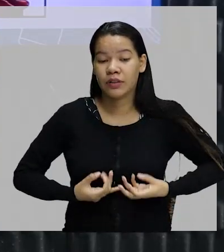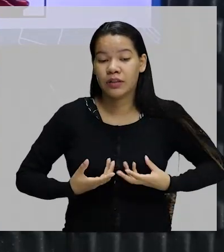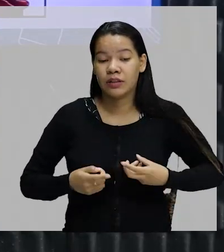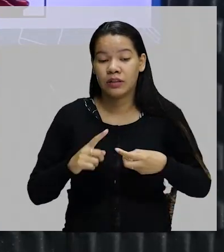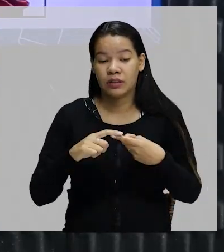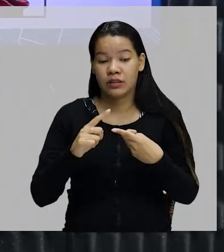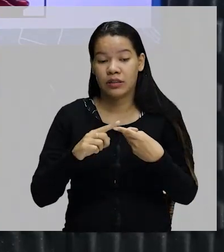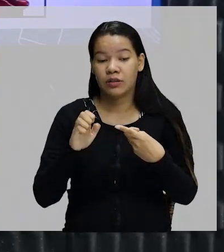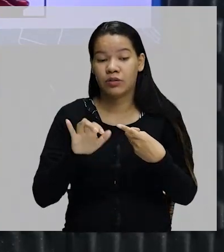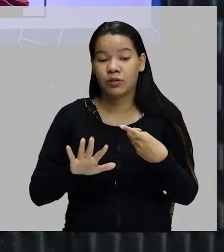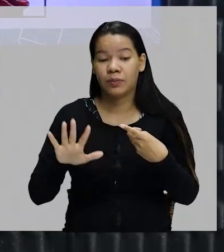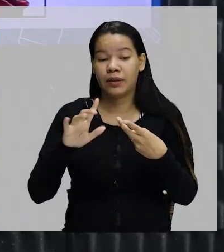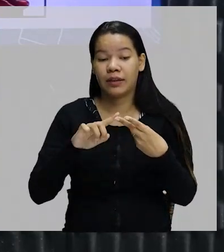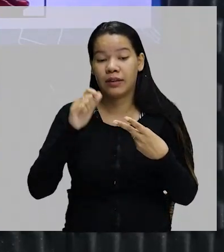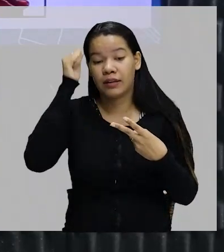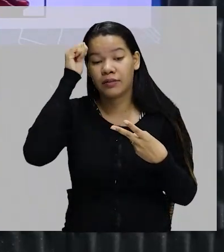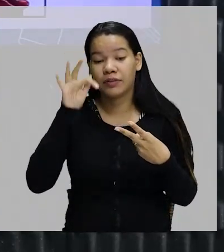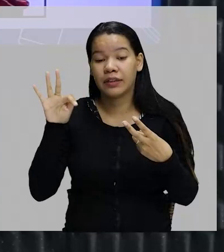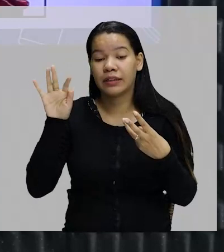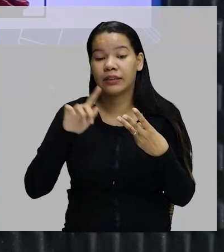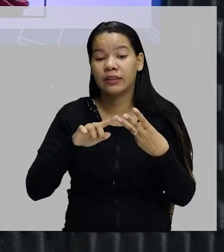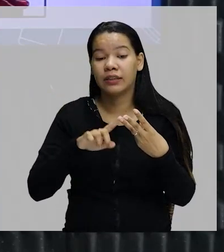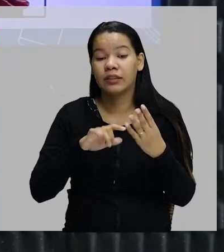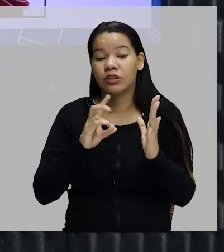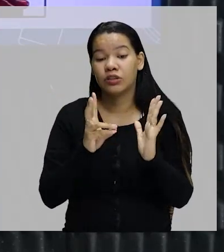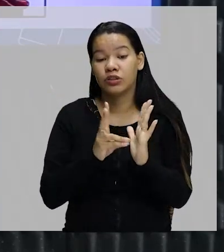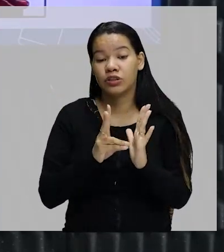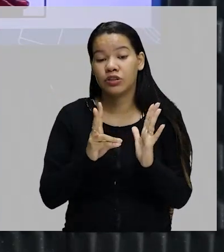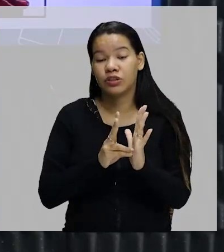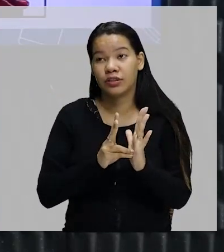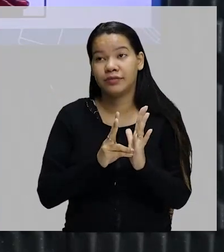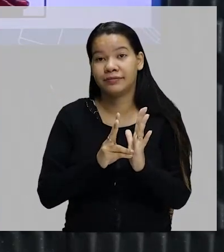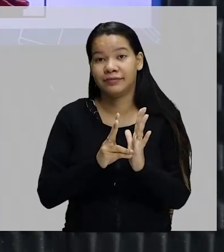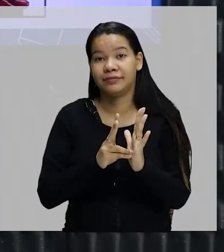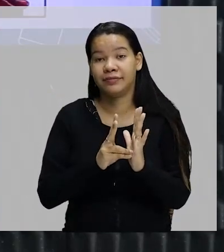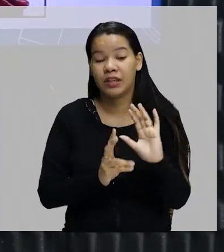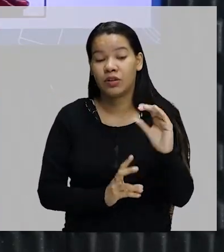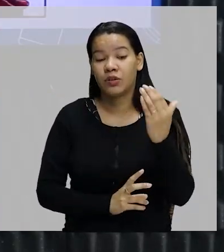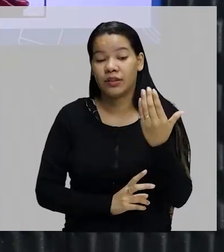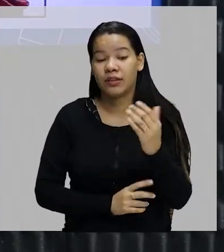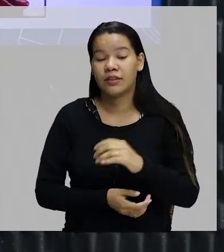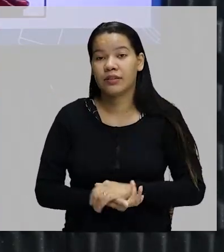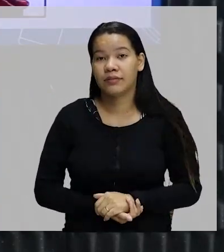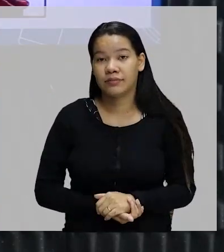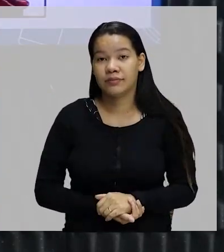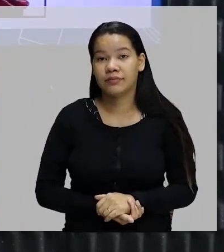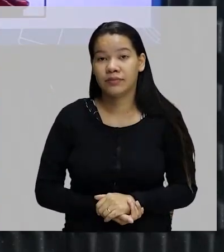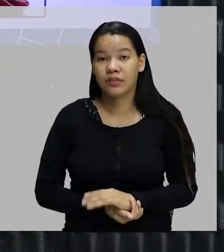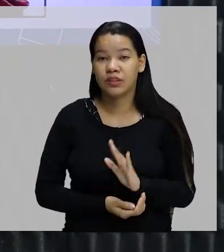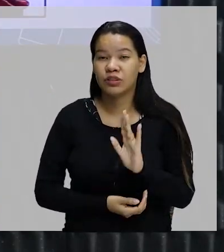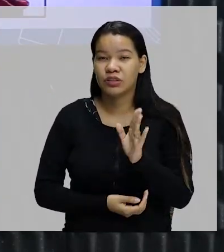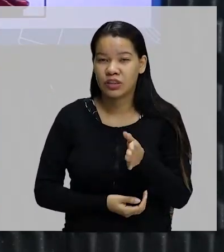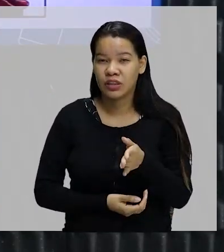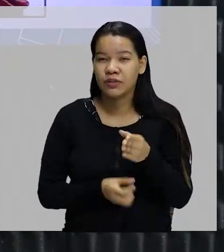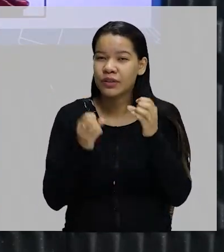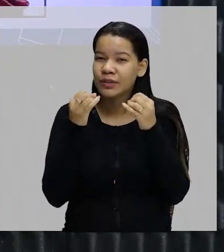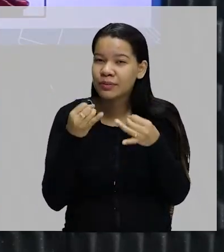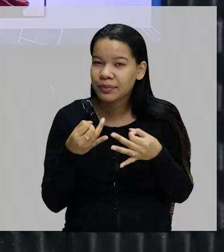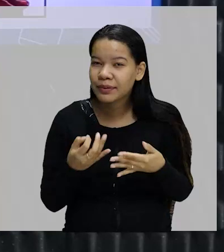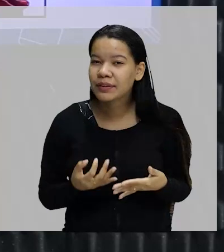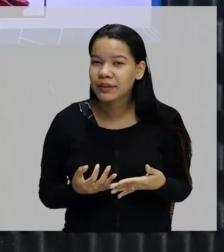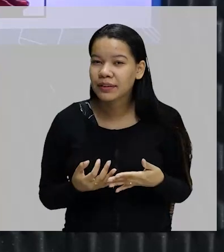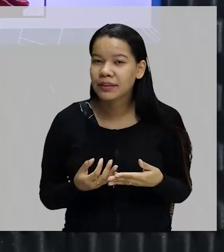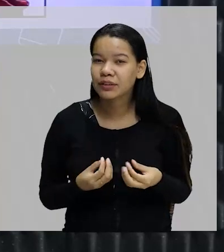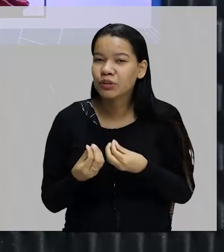a europeia, a africana e a indígena. No Bumba Meu Boi acontece dessa forma. Daqui a pouco eu vou chegar no enredo,